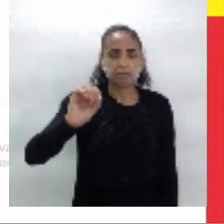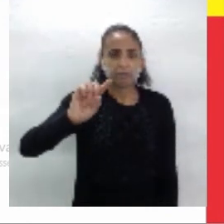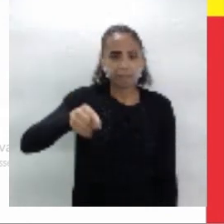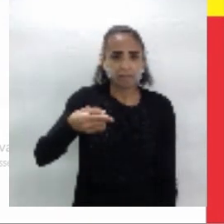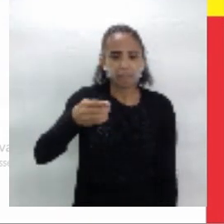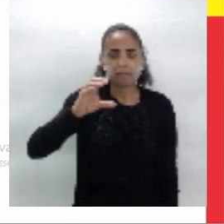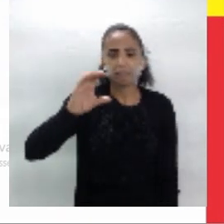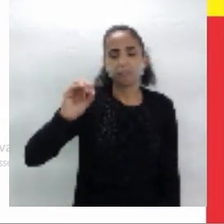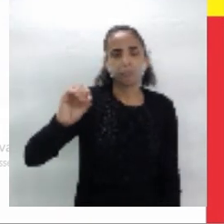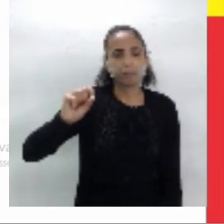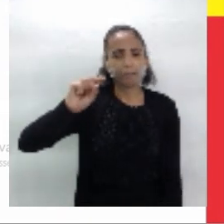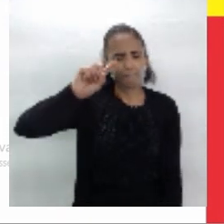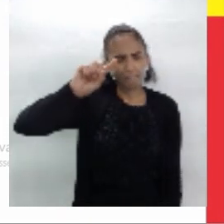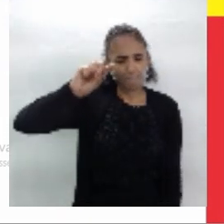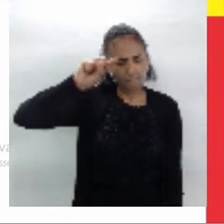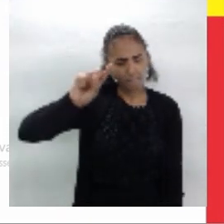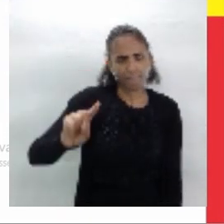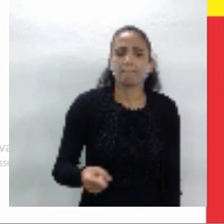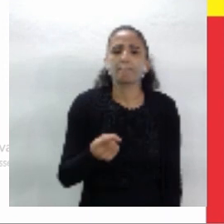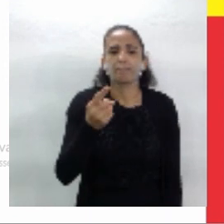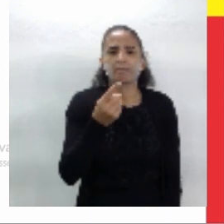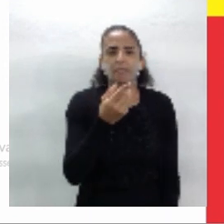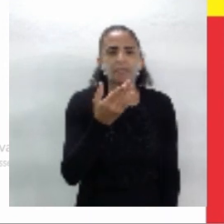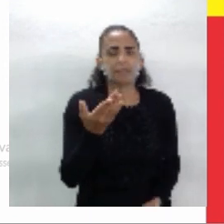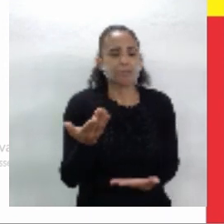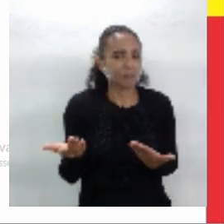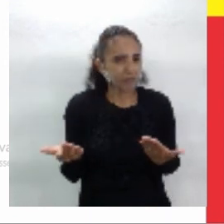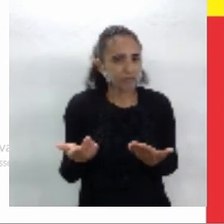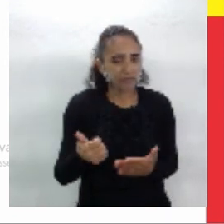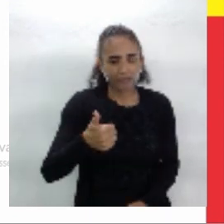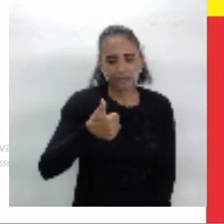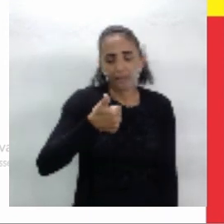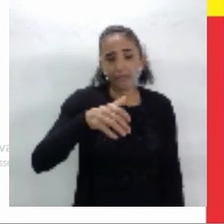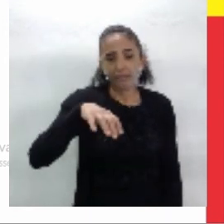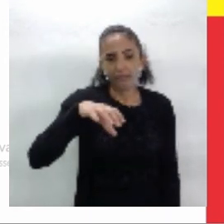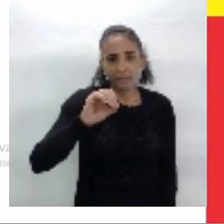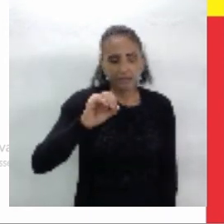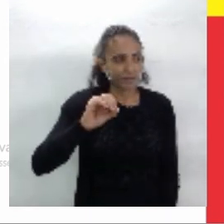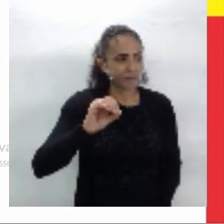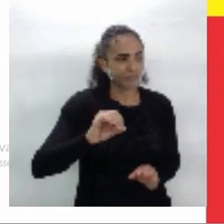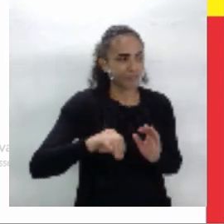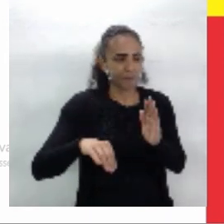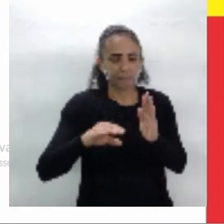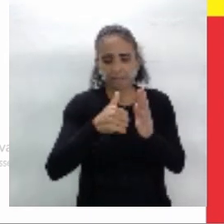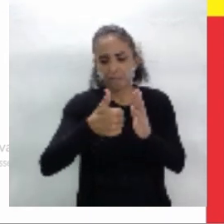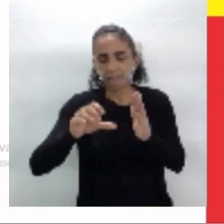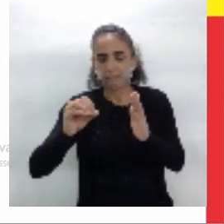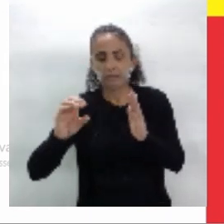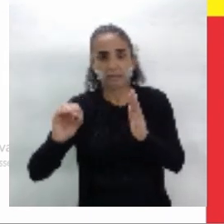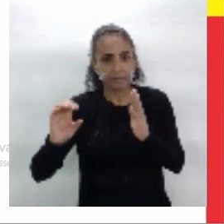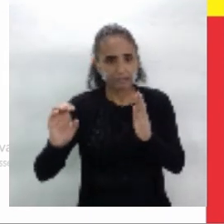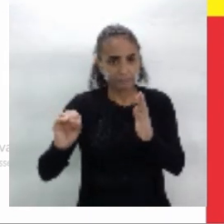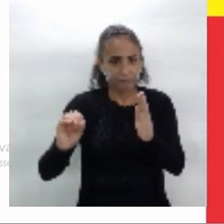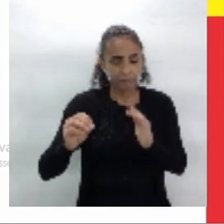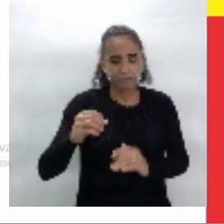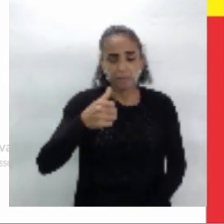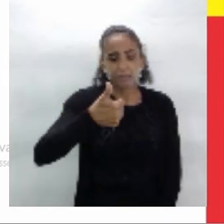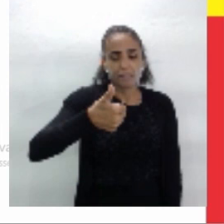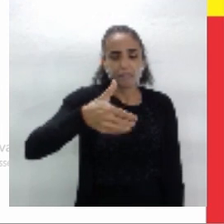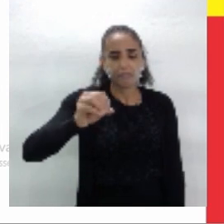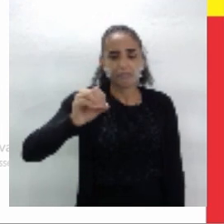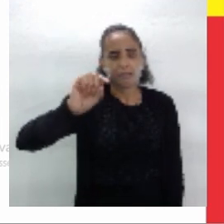100.000. Por quê? Se eu tenho potência de 10, ó, então vai ser 10, 100, 1.000,